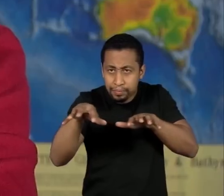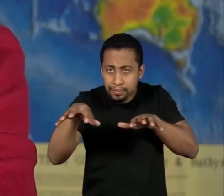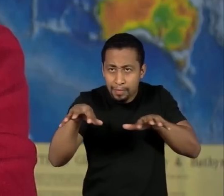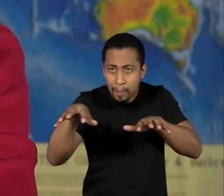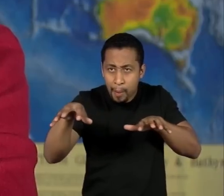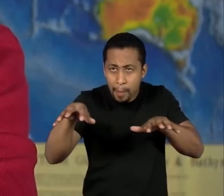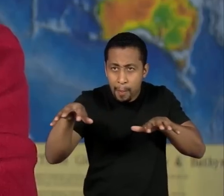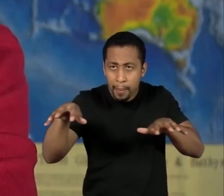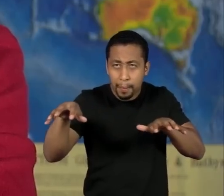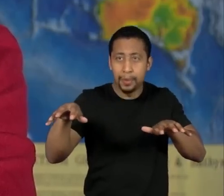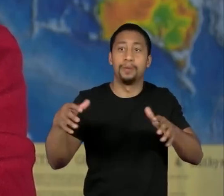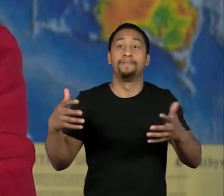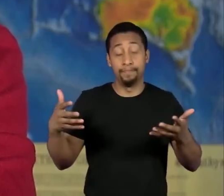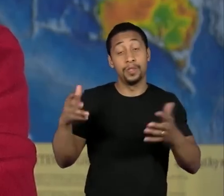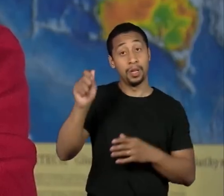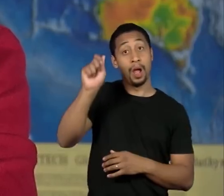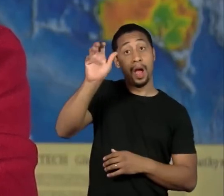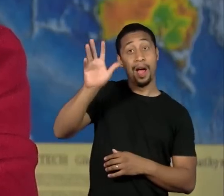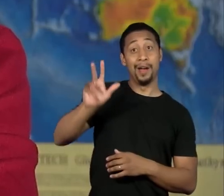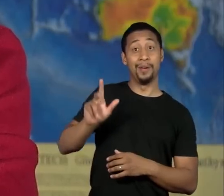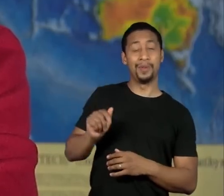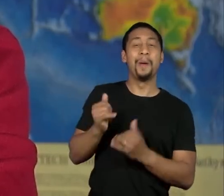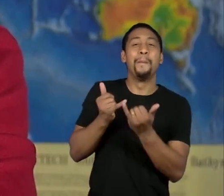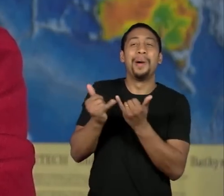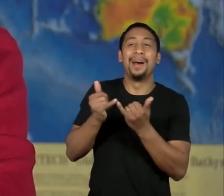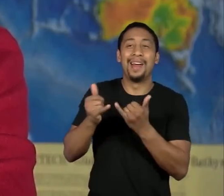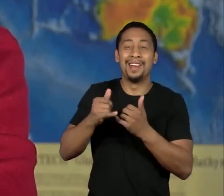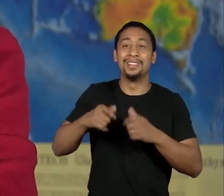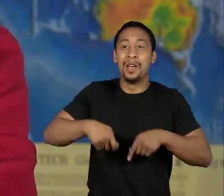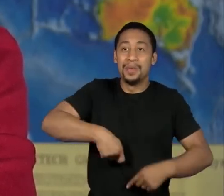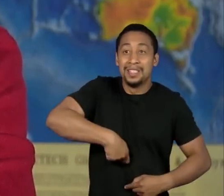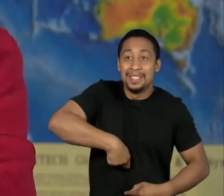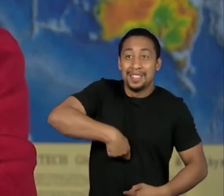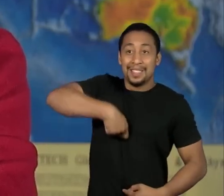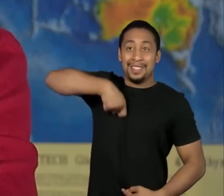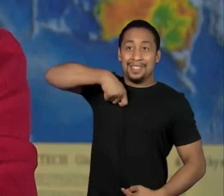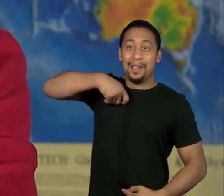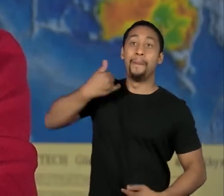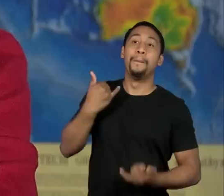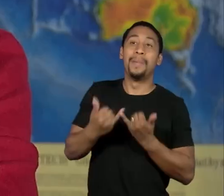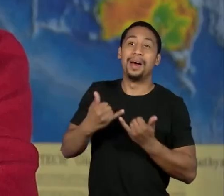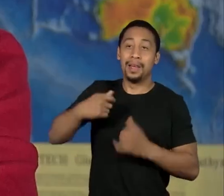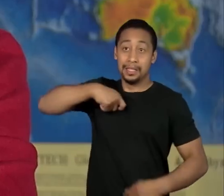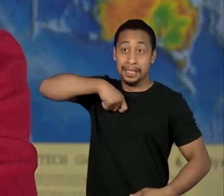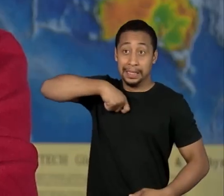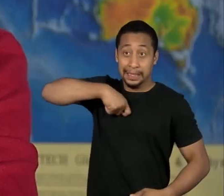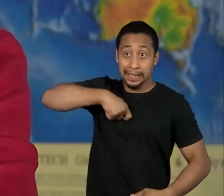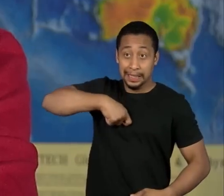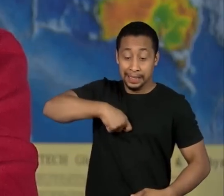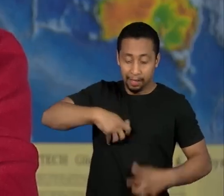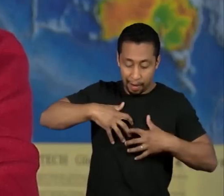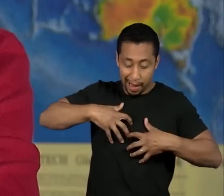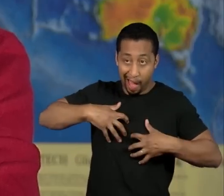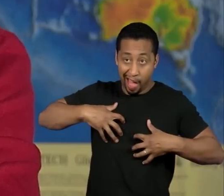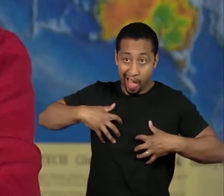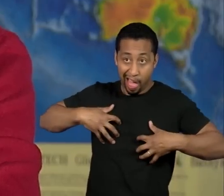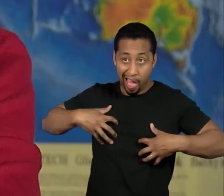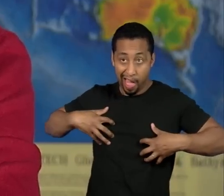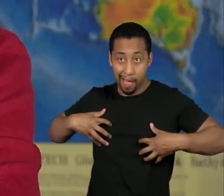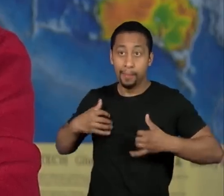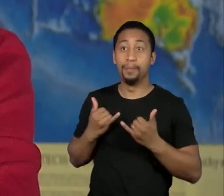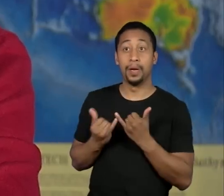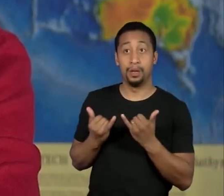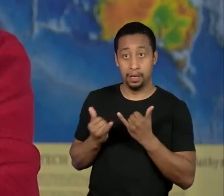fosse um zíper, né? Que vai abrindo a África desde do chifre da África até a